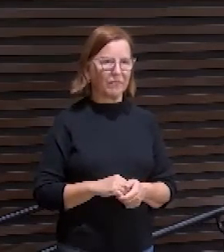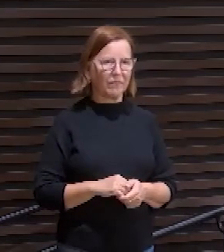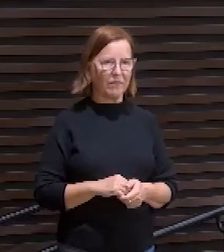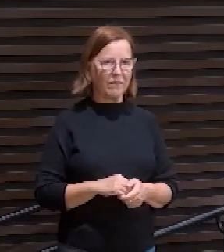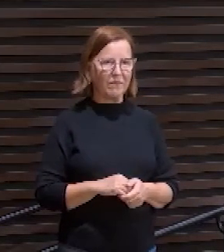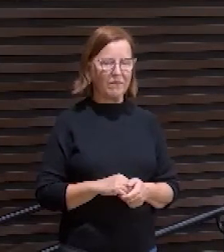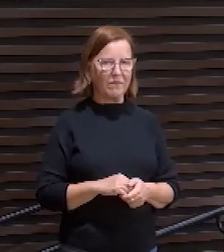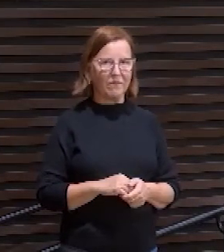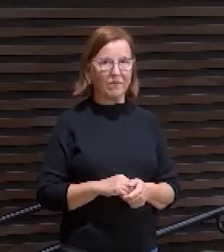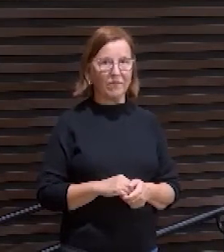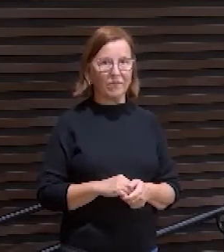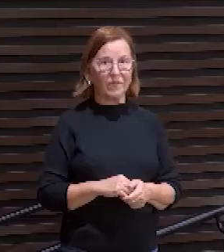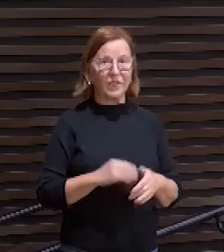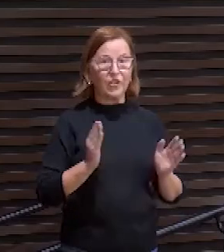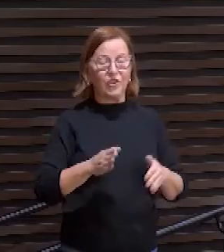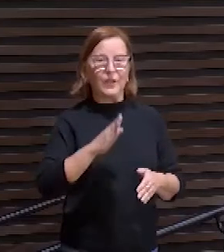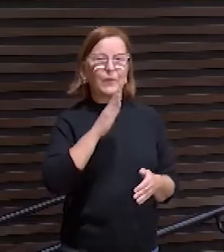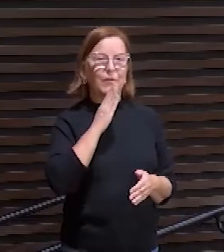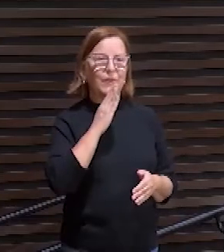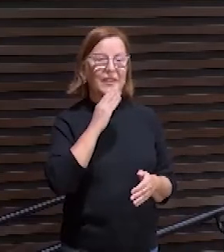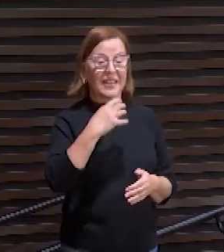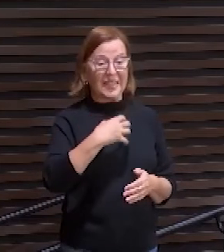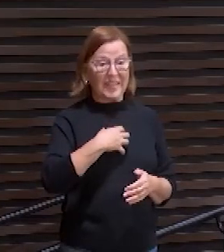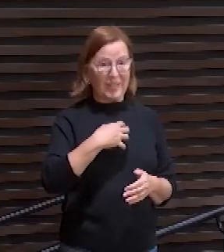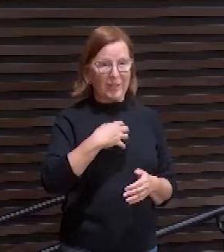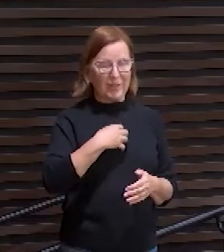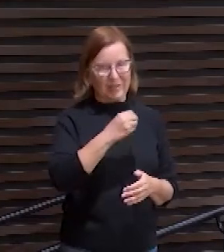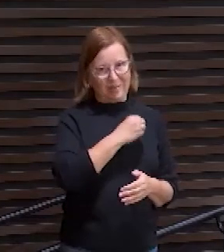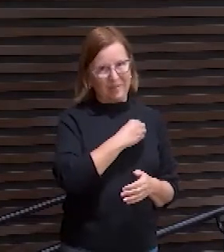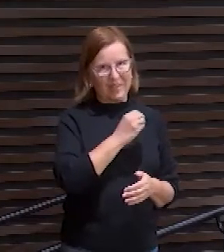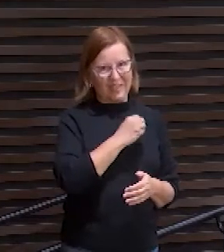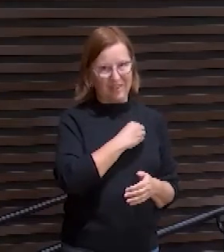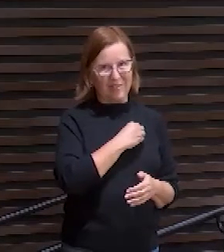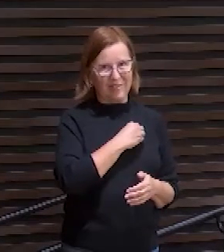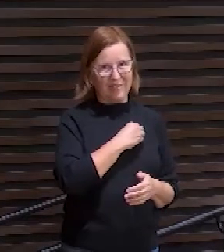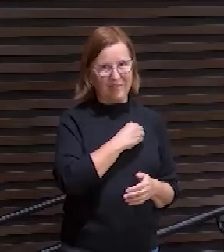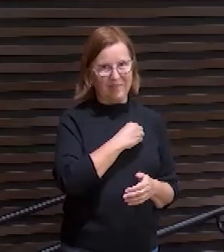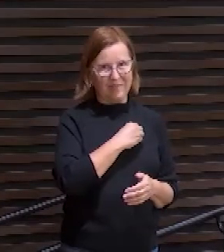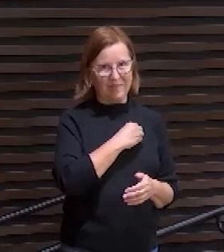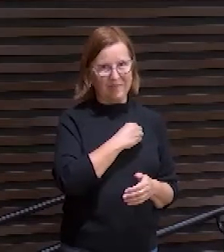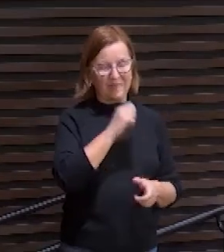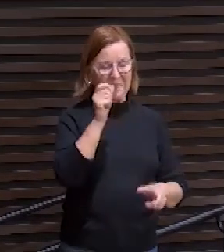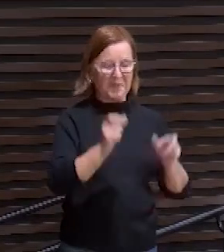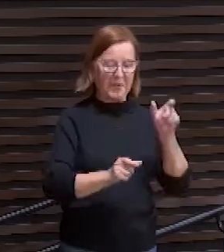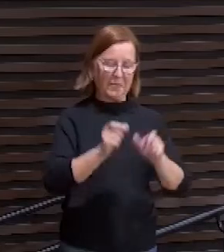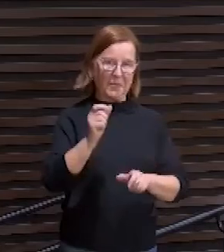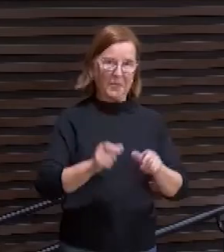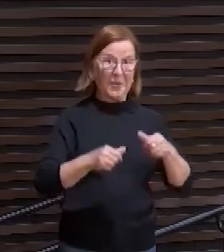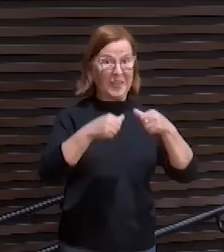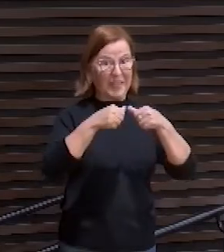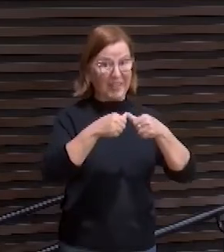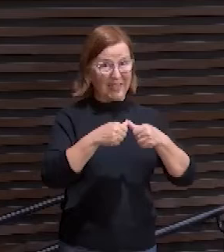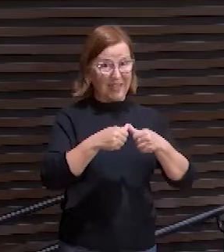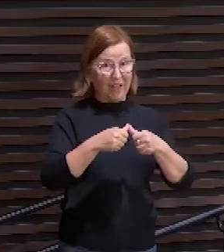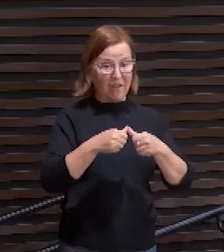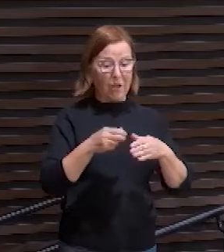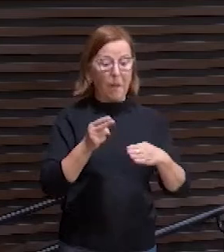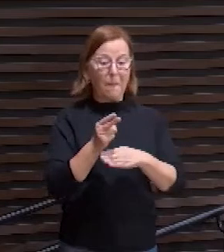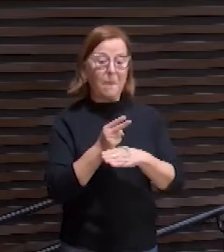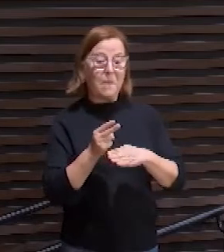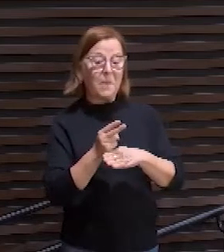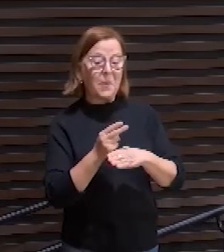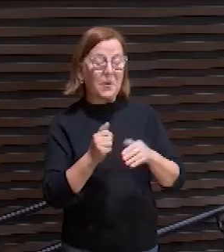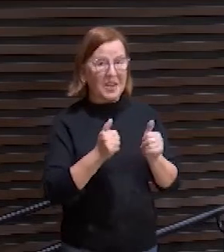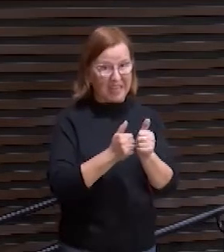ou conhecia a natureza pecadora dessas pessoas, que estavam atrás de Jesus apenas para